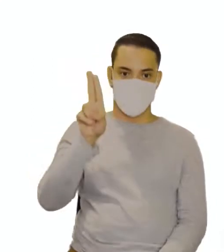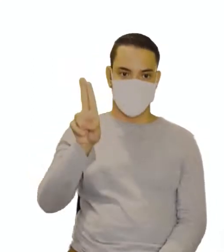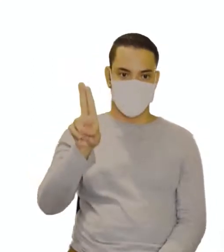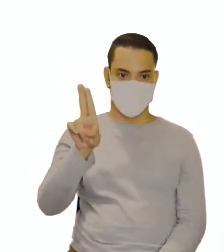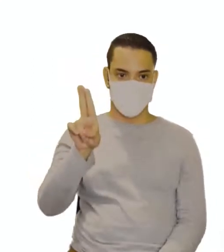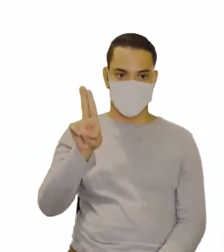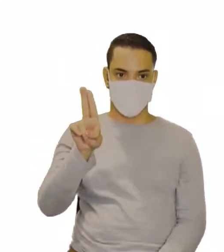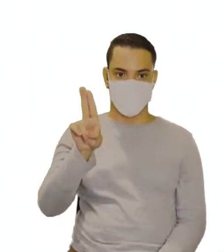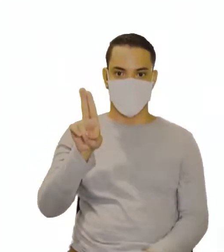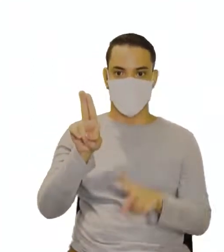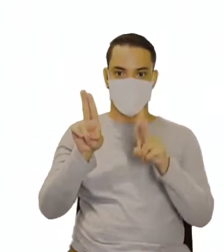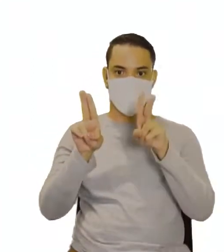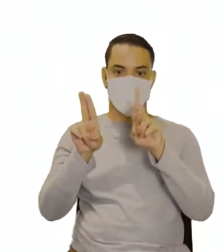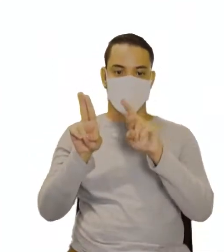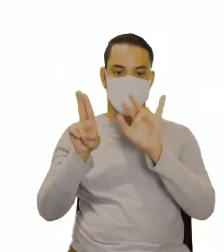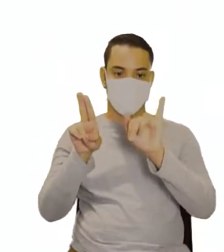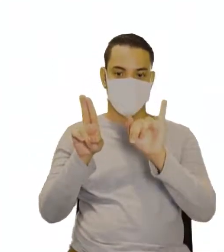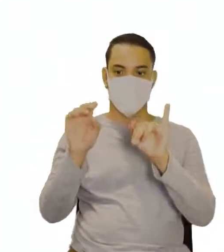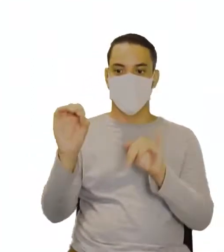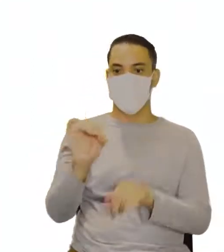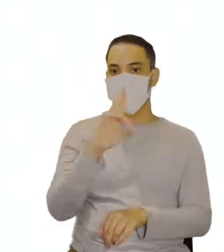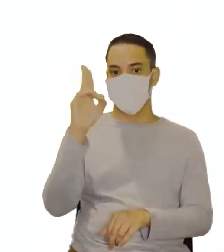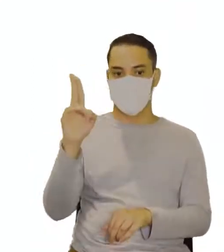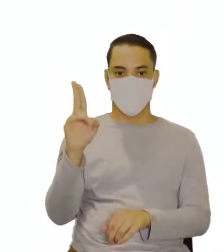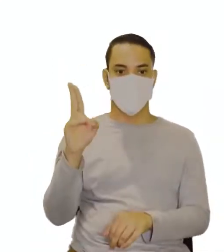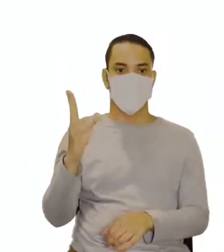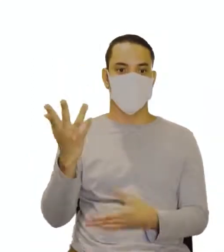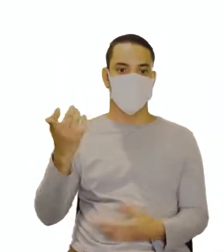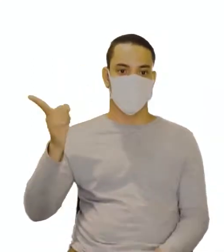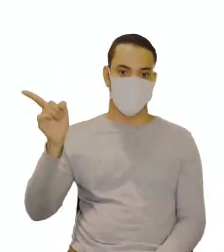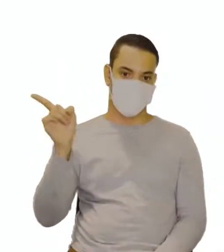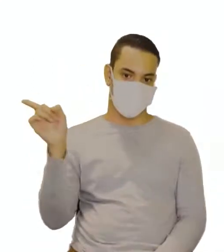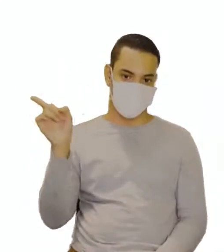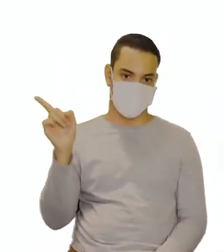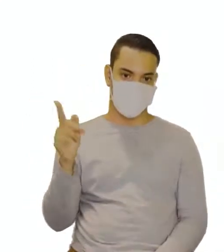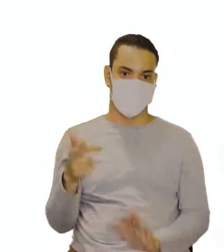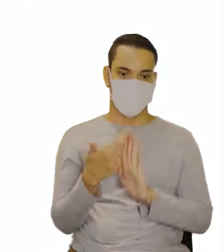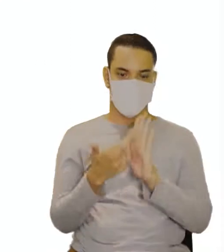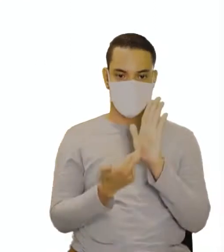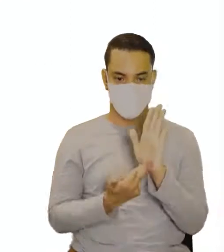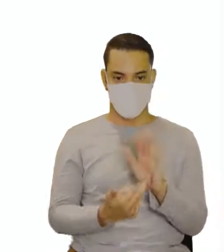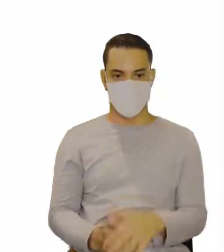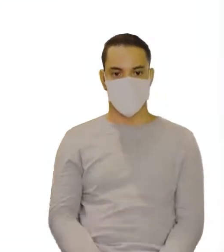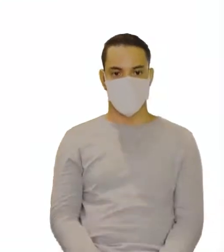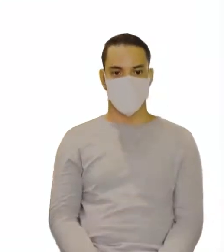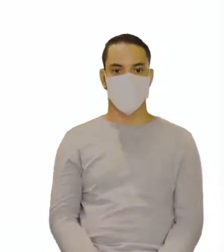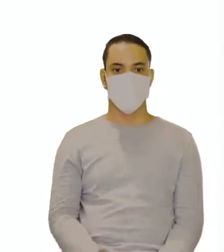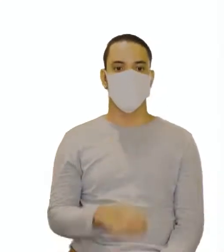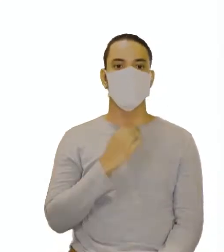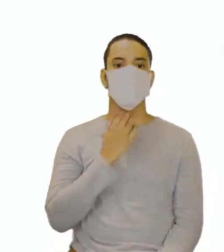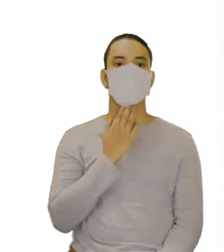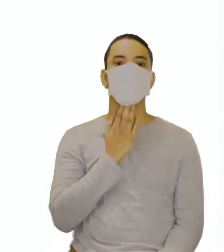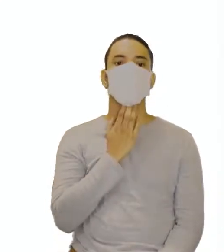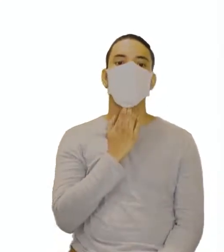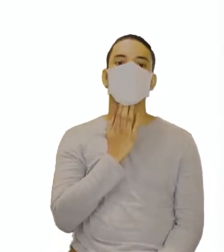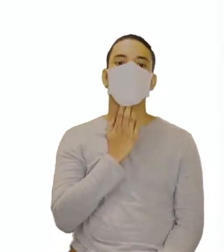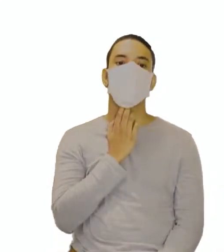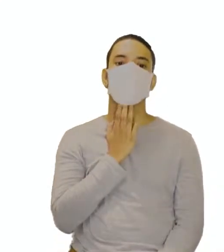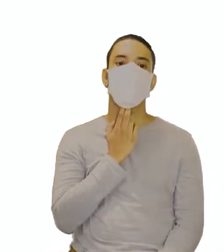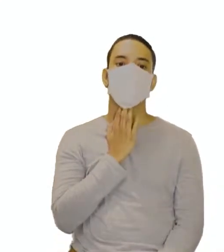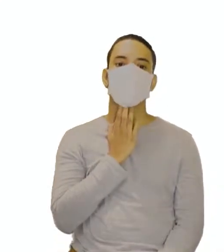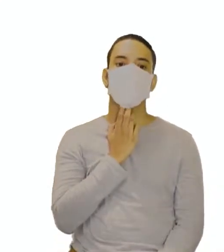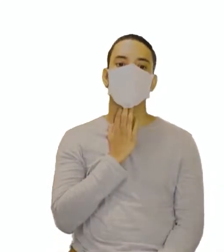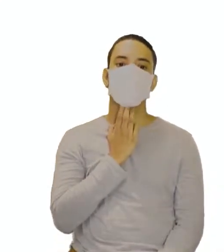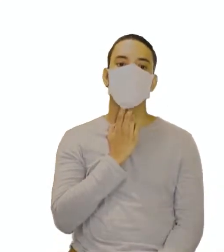RI, nesse caso, ou quando eu trabalho com eletromotriz, está aqui, ó. O que é? Vamos só lembrar.